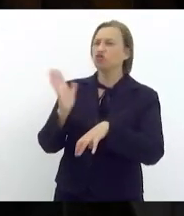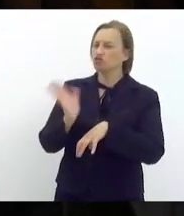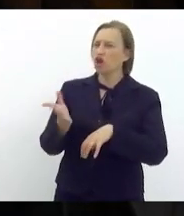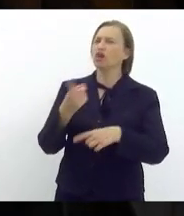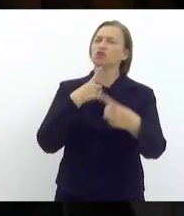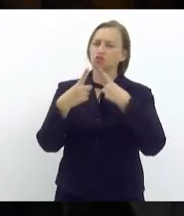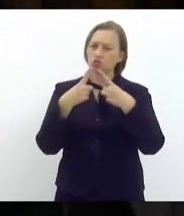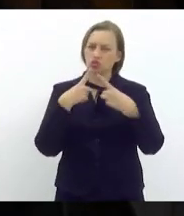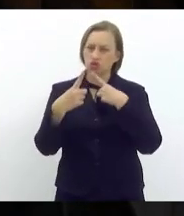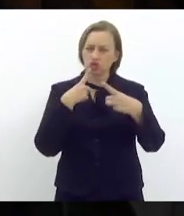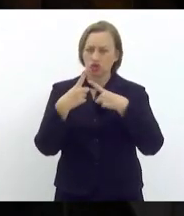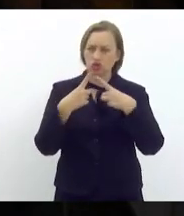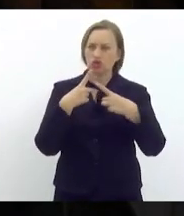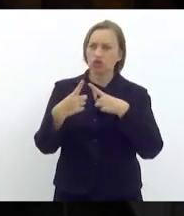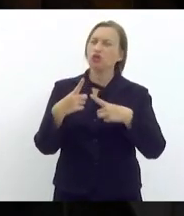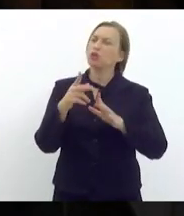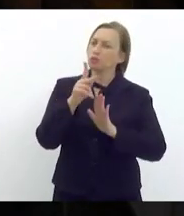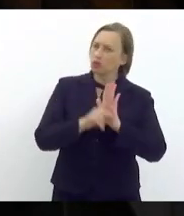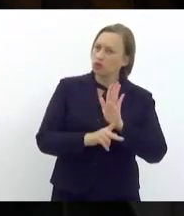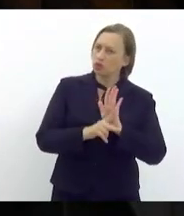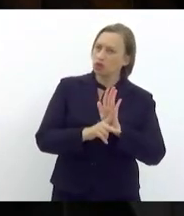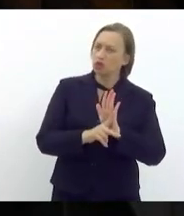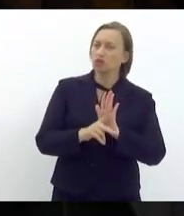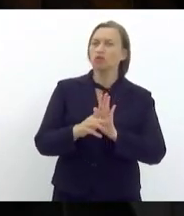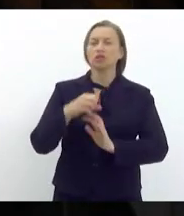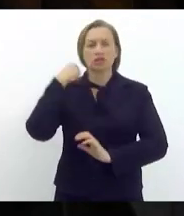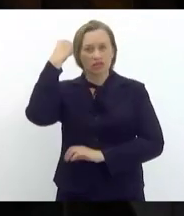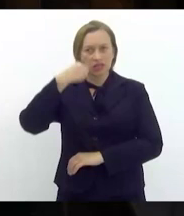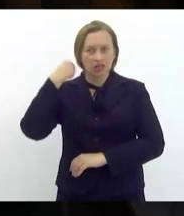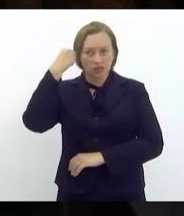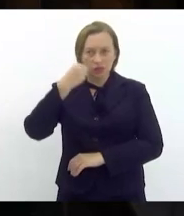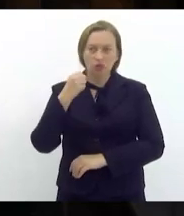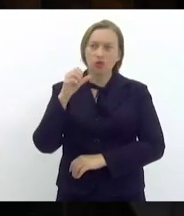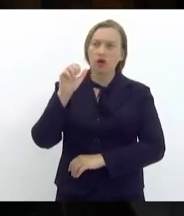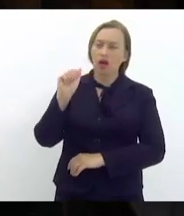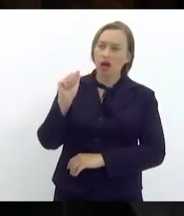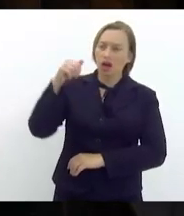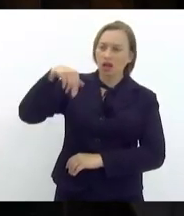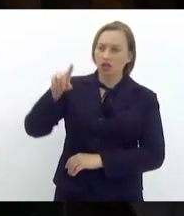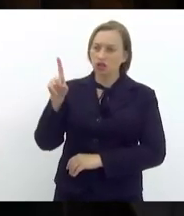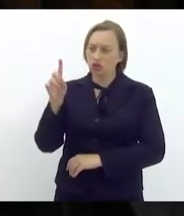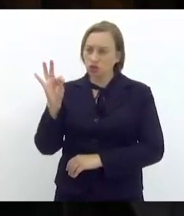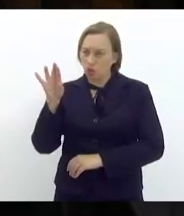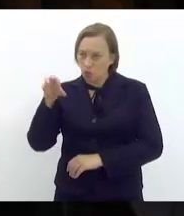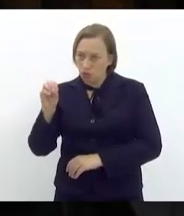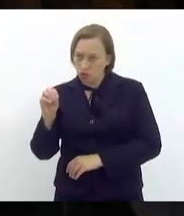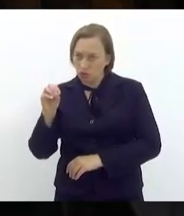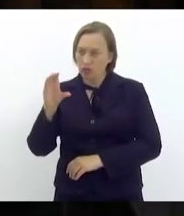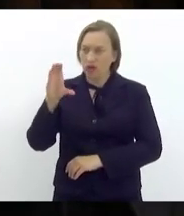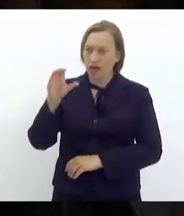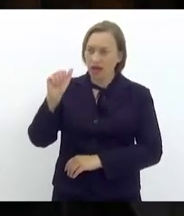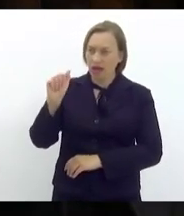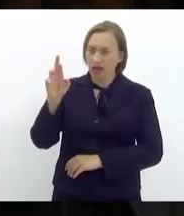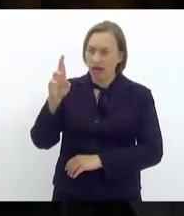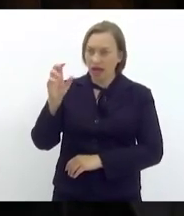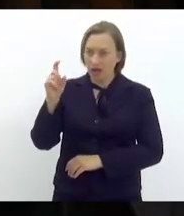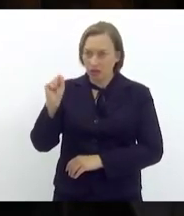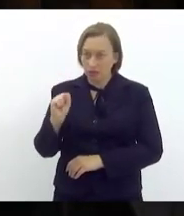projeto inclusive do senador Antônio Carlos Magalhães orçamento impositivo